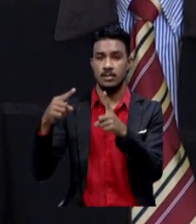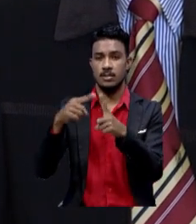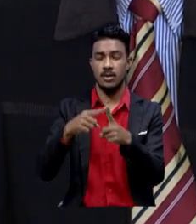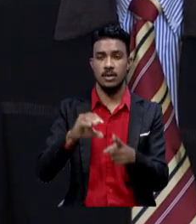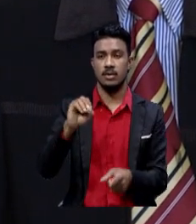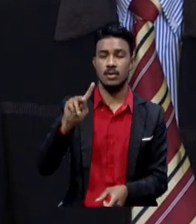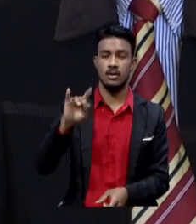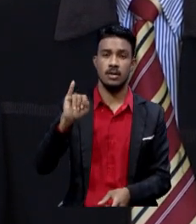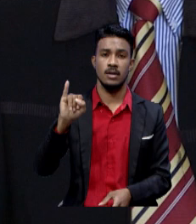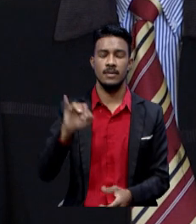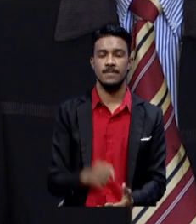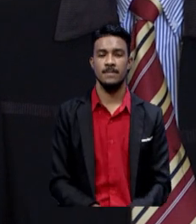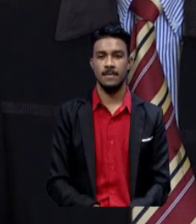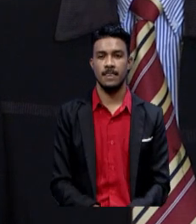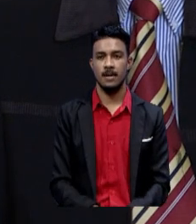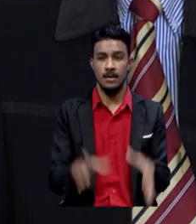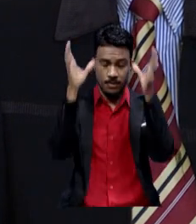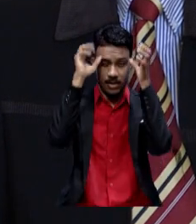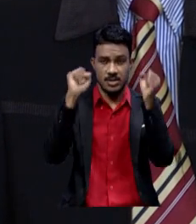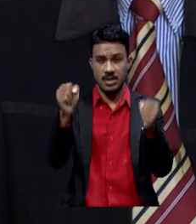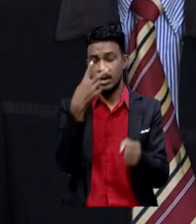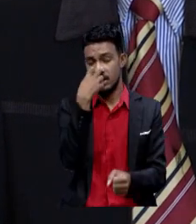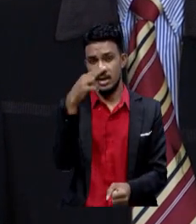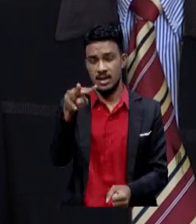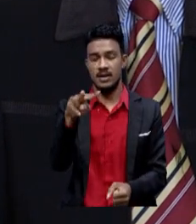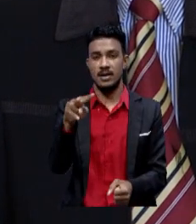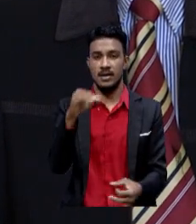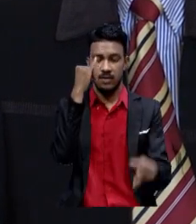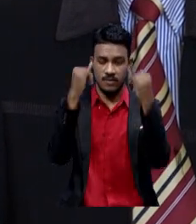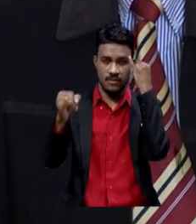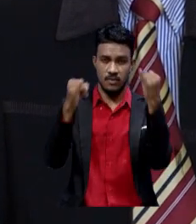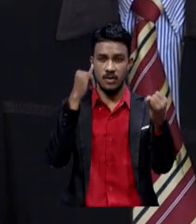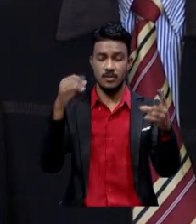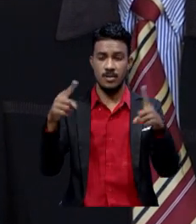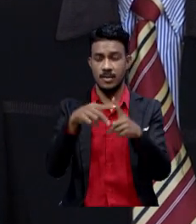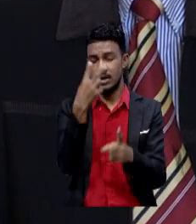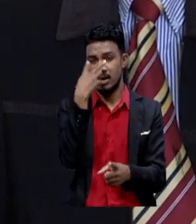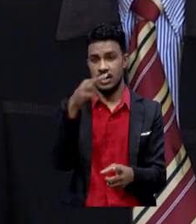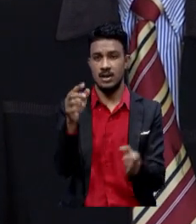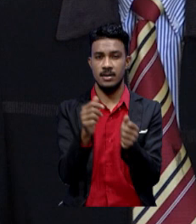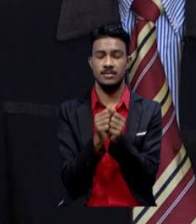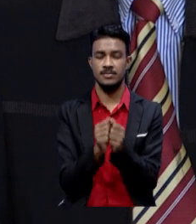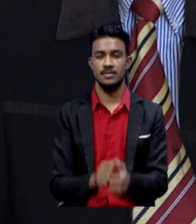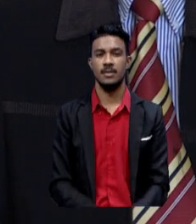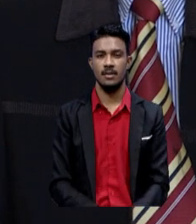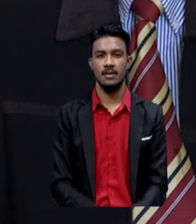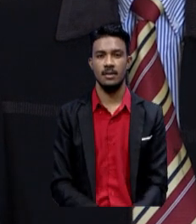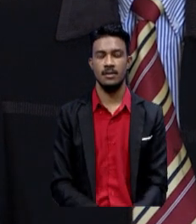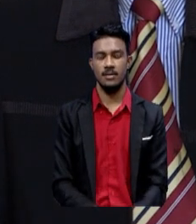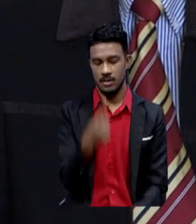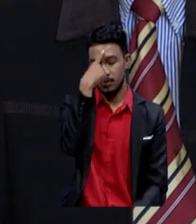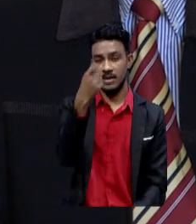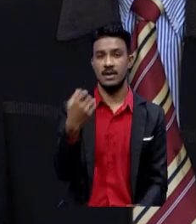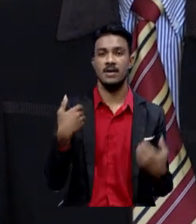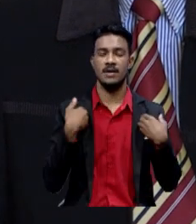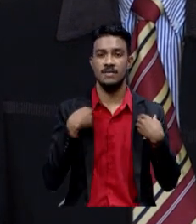Okininian, presidente acompanha, Ateten informa ba Conselho de Imprensa que o presidente acompanha ela. Tamba ne, quando ba